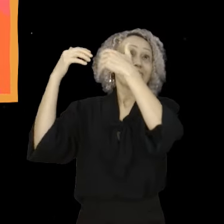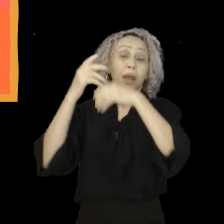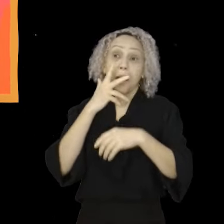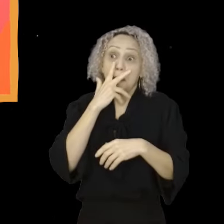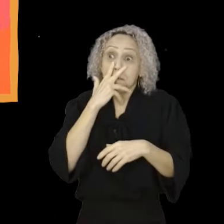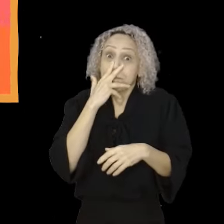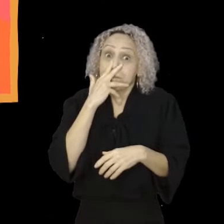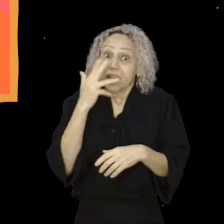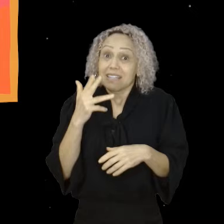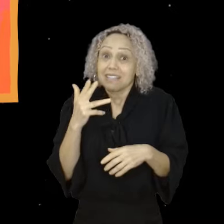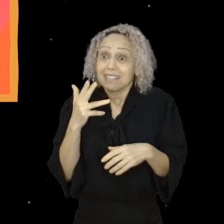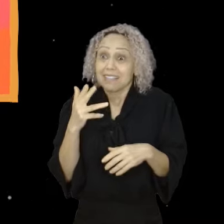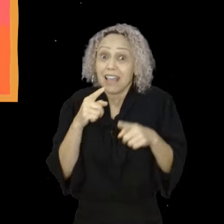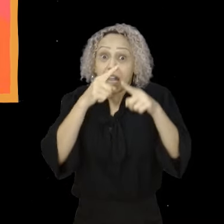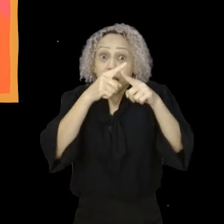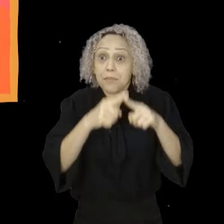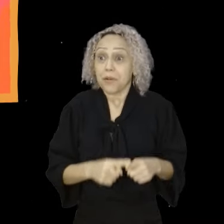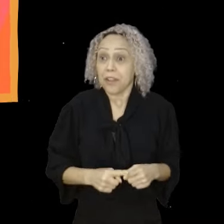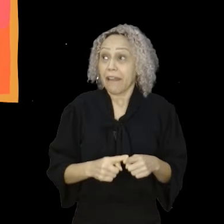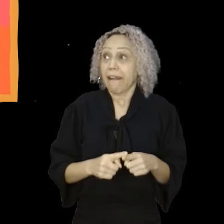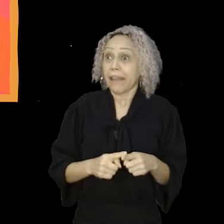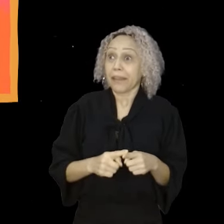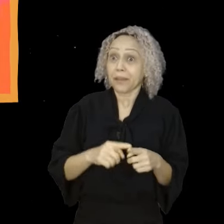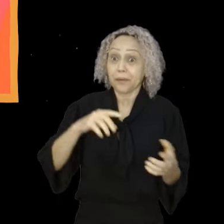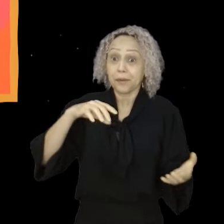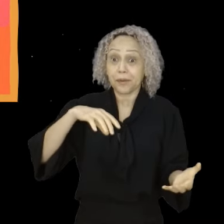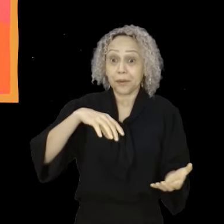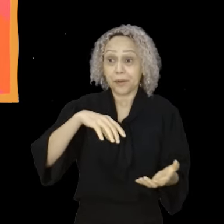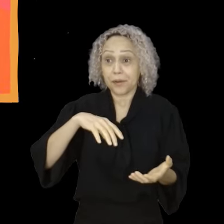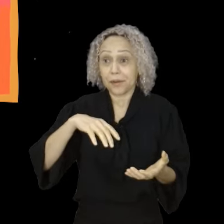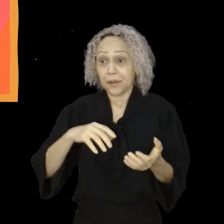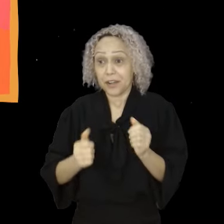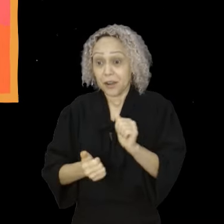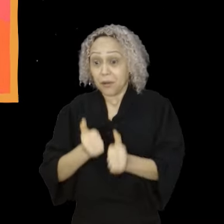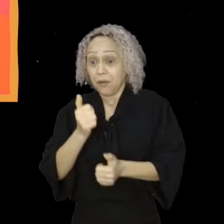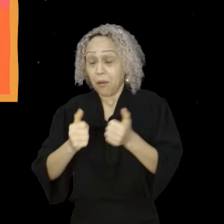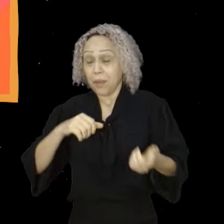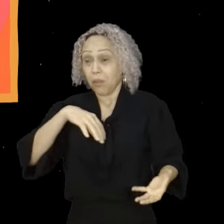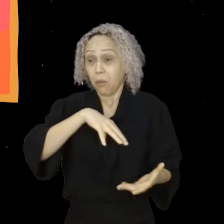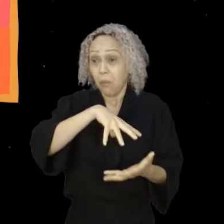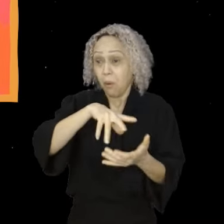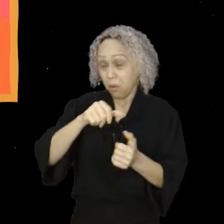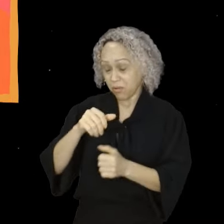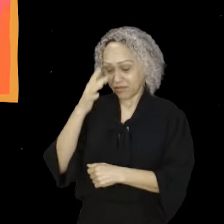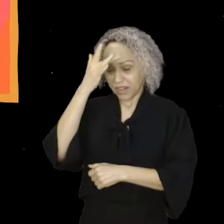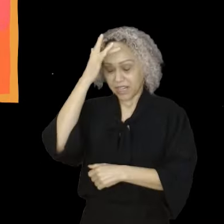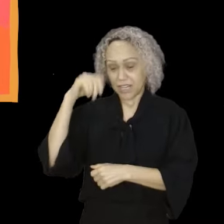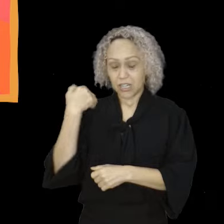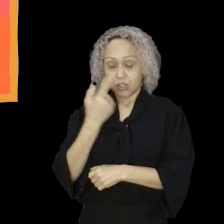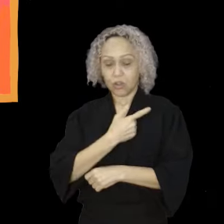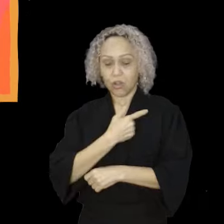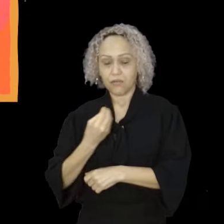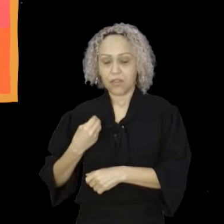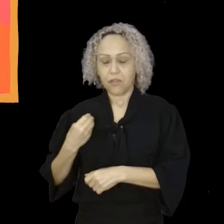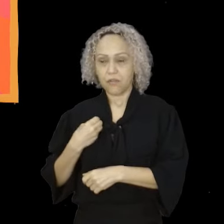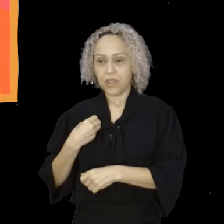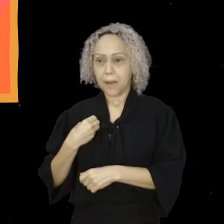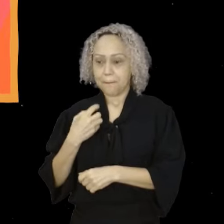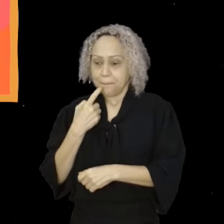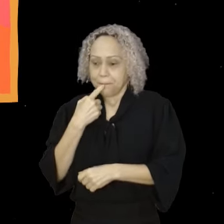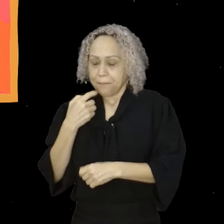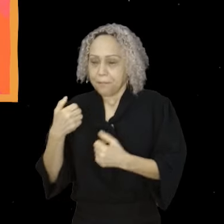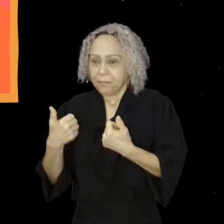novo. E as pessoas chegando na Paulista com bandeira. Então, a gente morava perto da Paulista nessa época, né? Então, tava